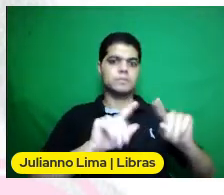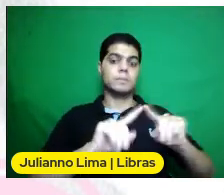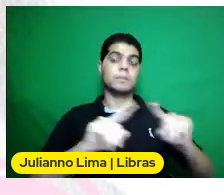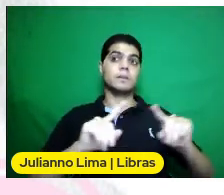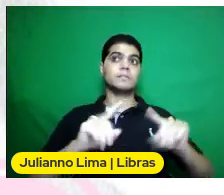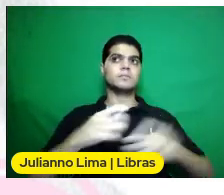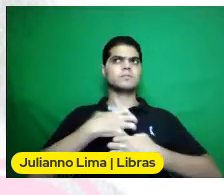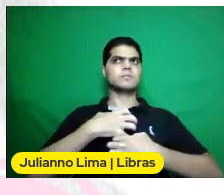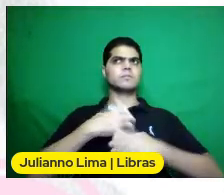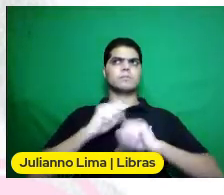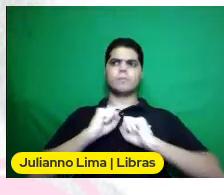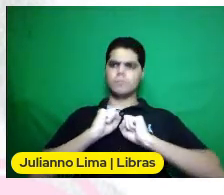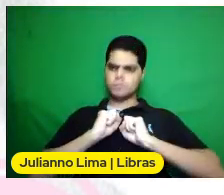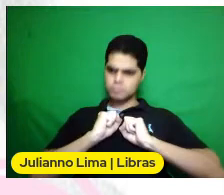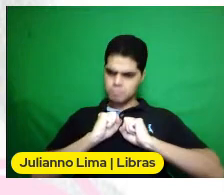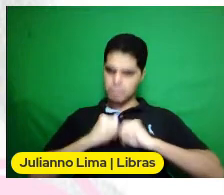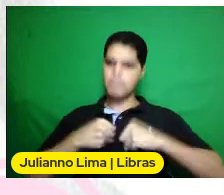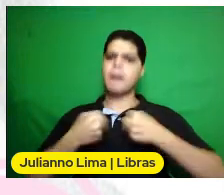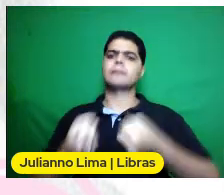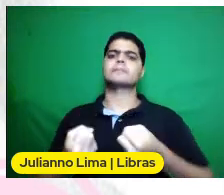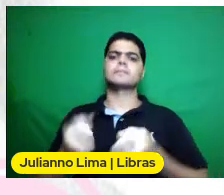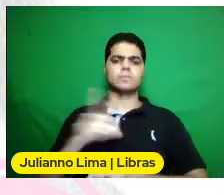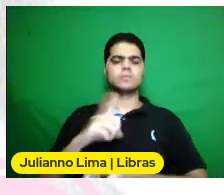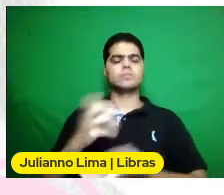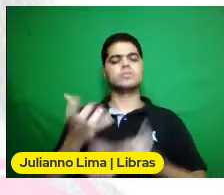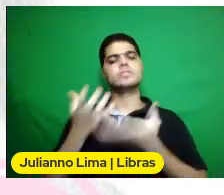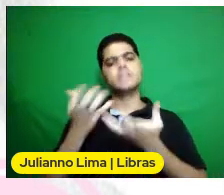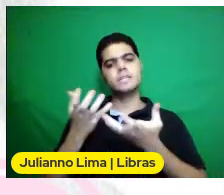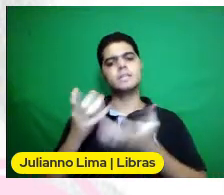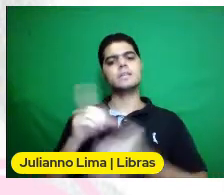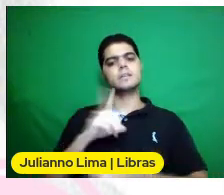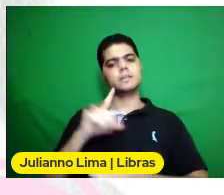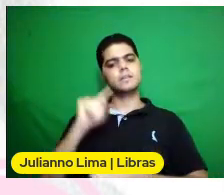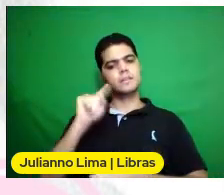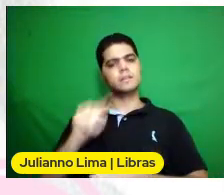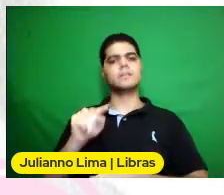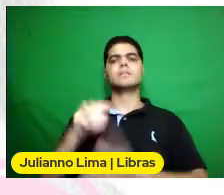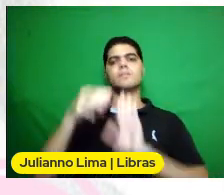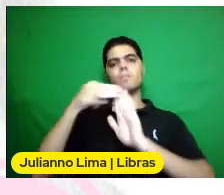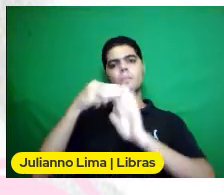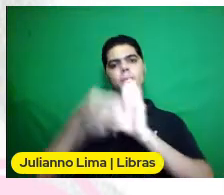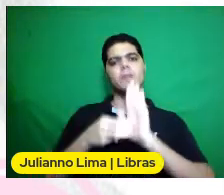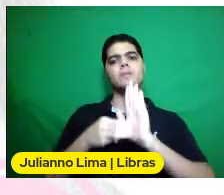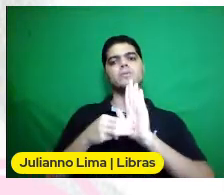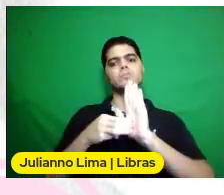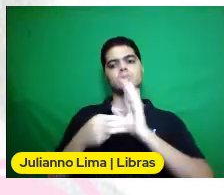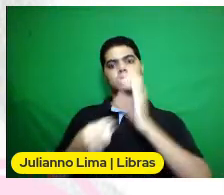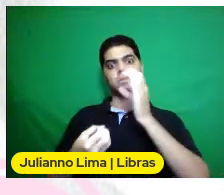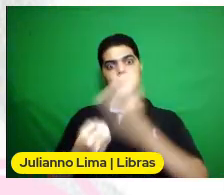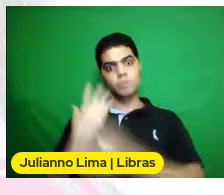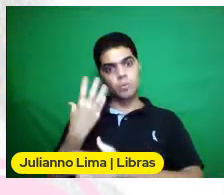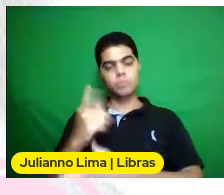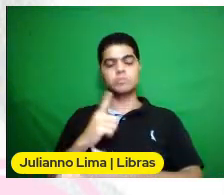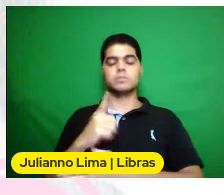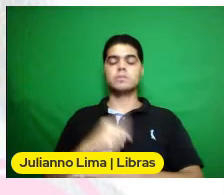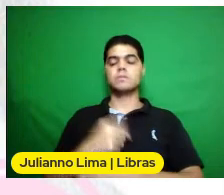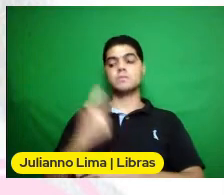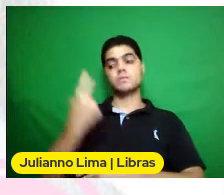assim, a gente criou um método que desse para tanto eu quanto o